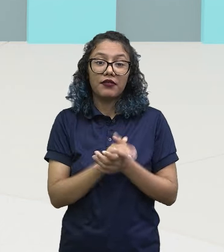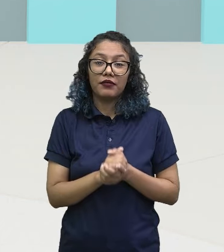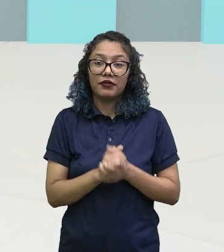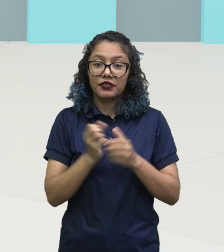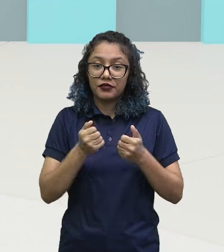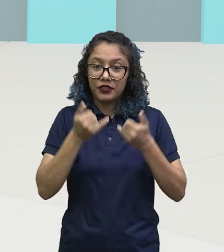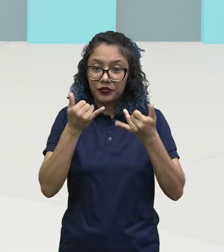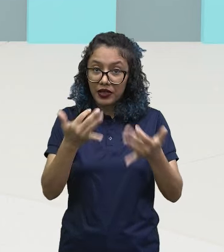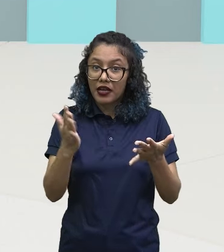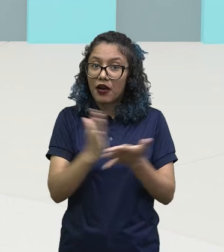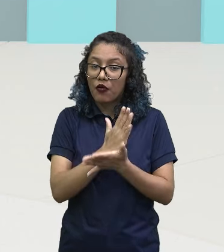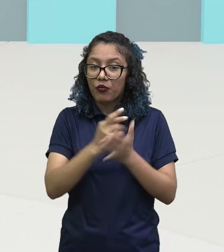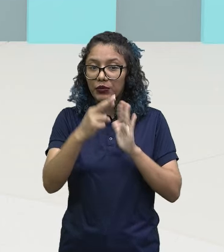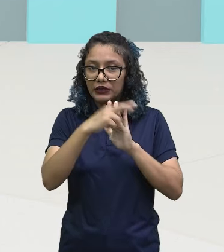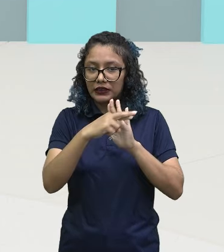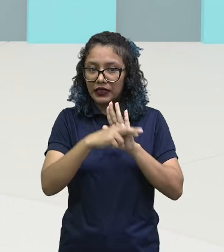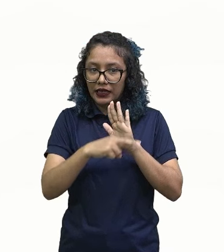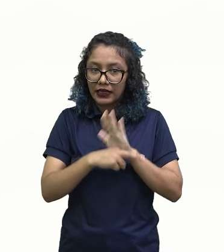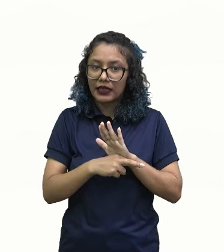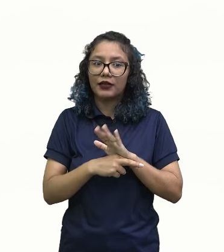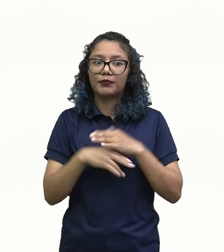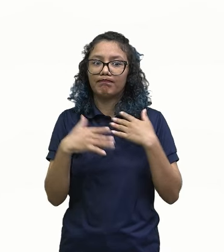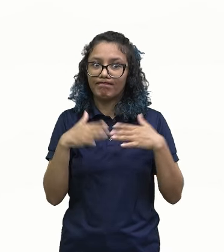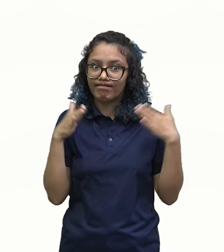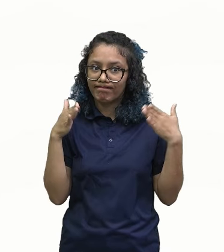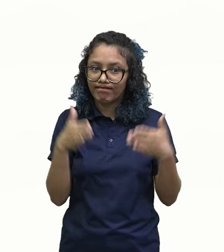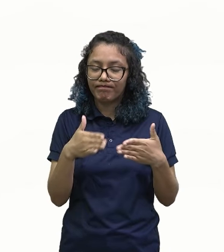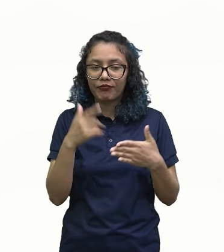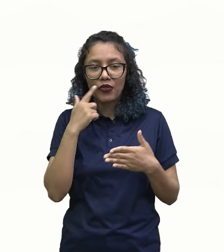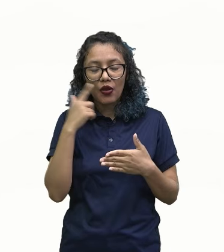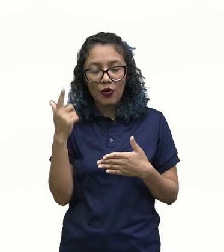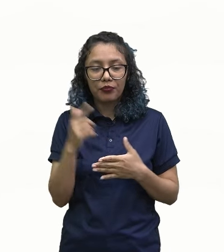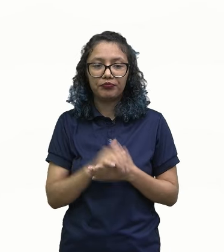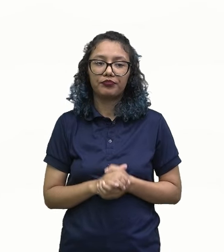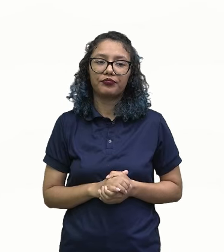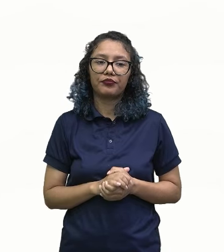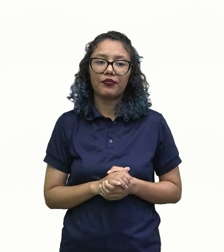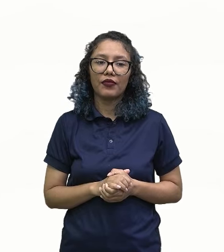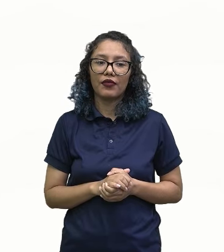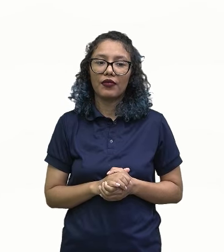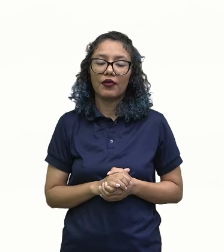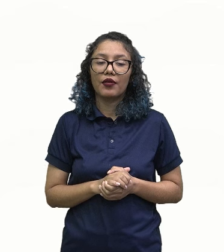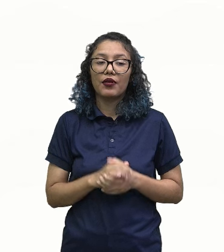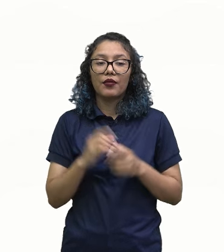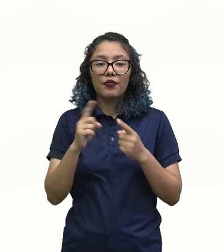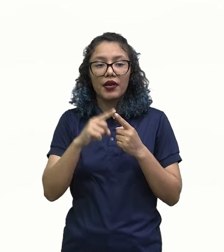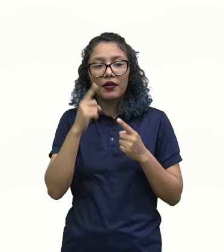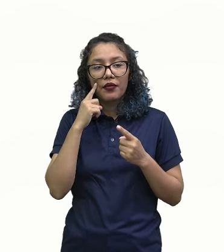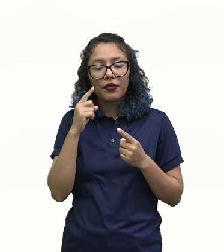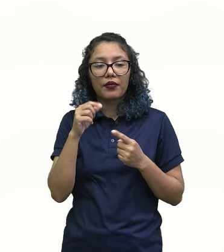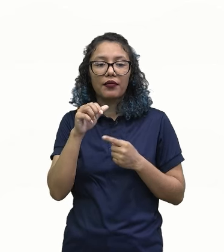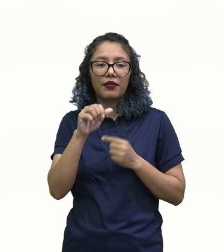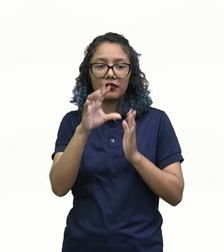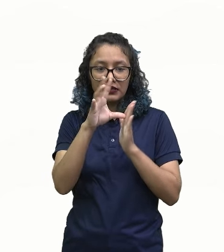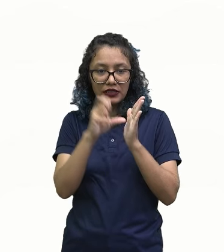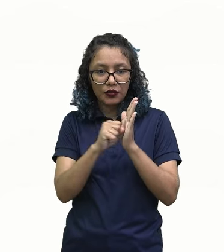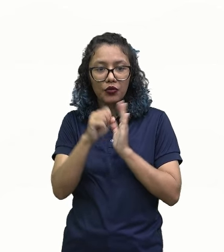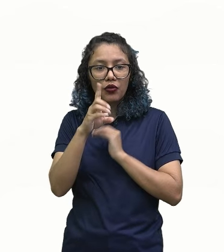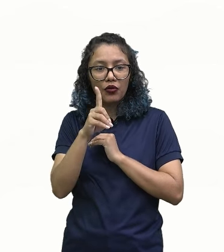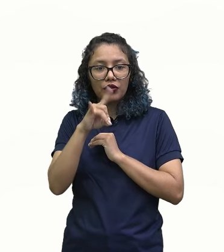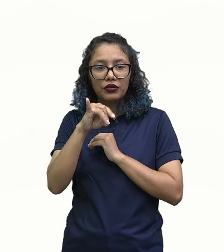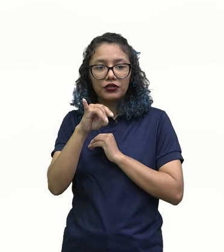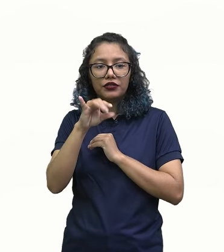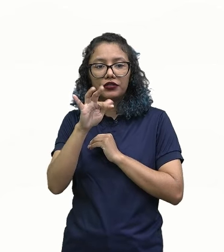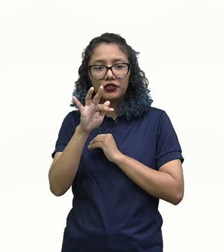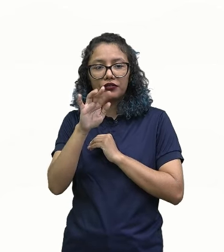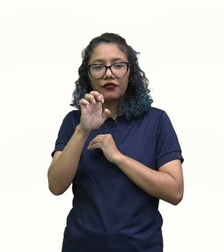até particulares. Acompanhe a primeira comigo. Então, vamos falar do acento diferencial. Olha o que diz. Os